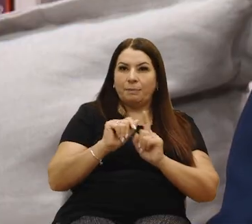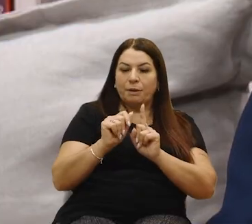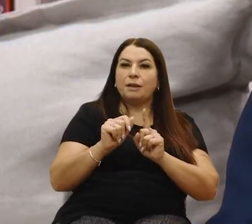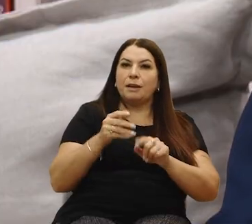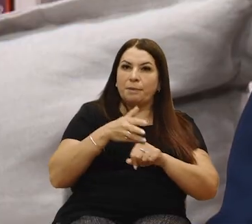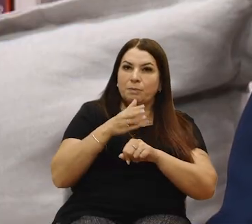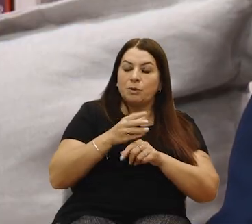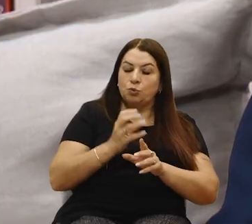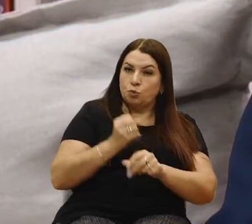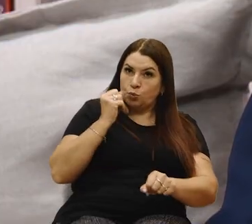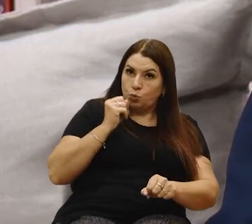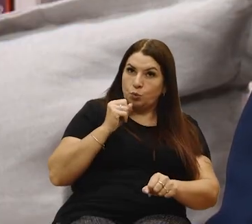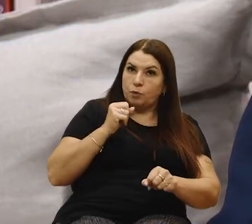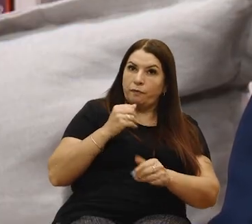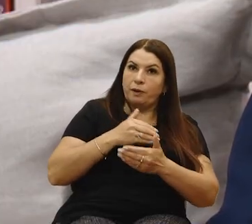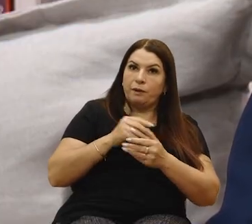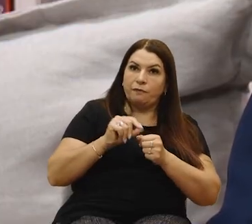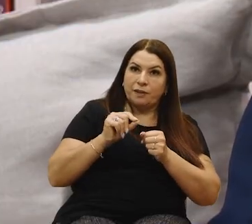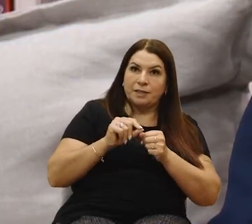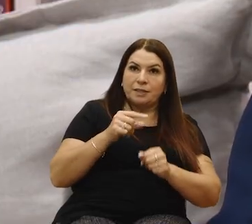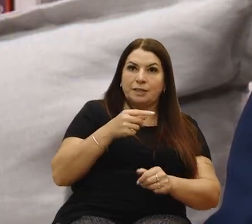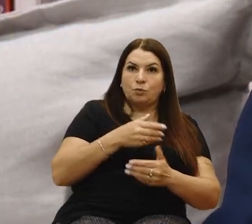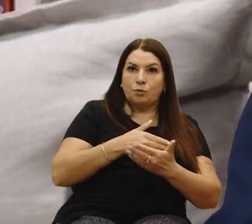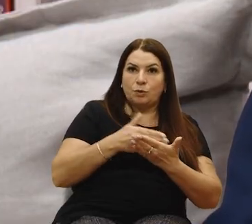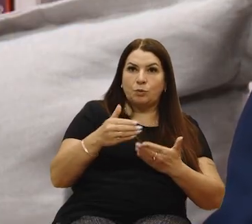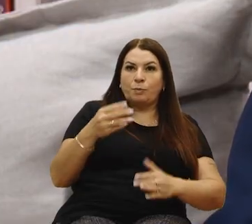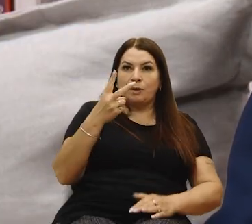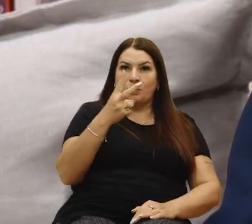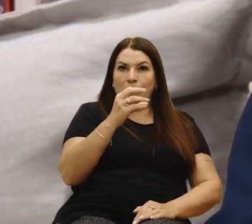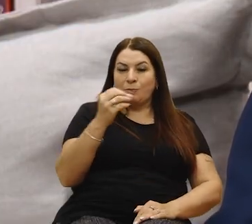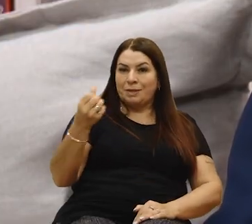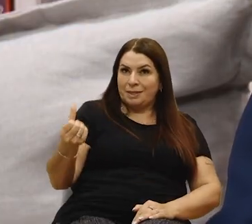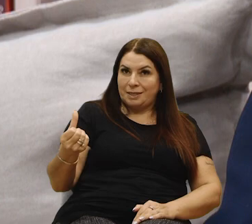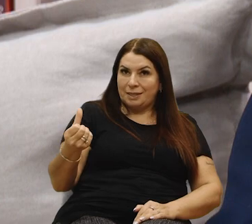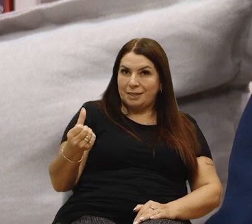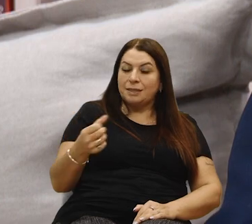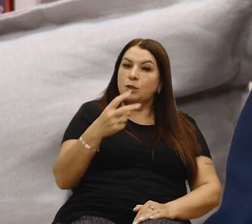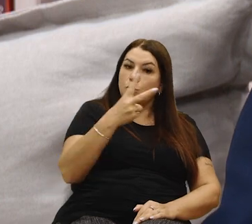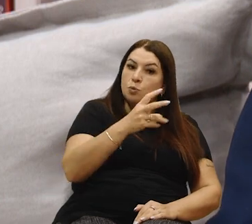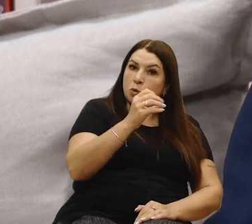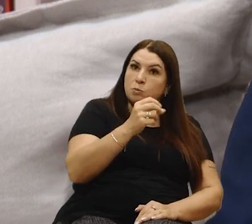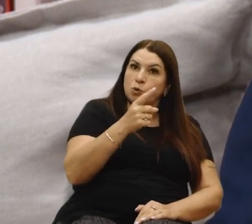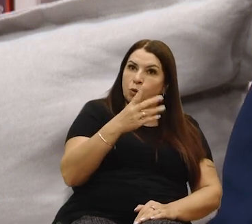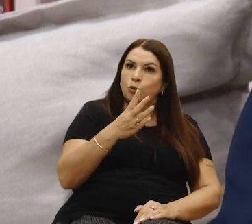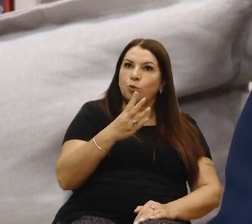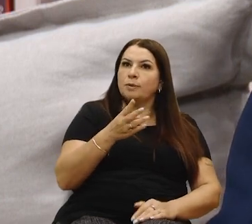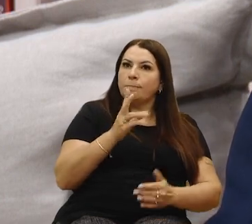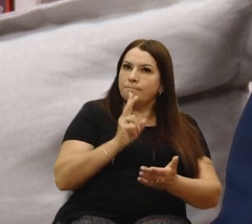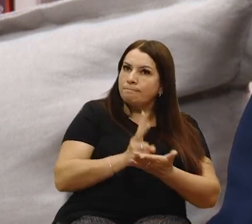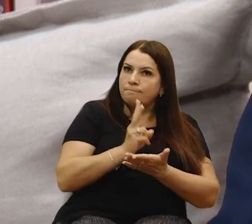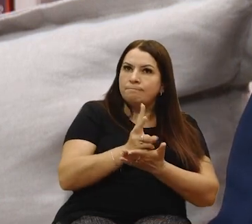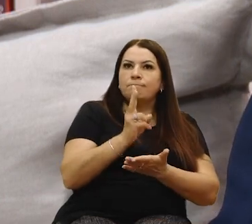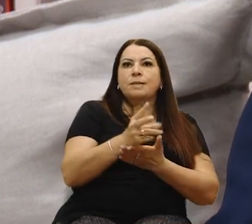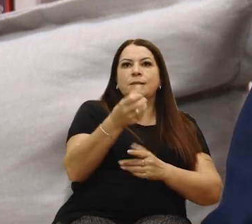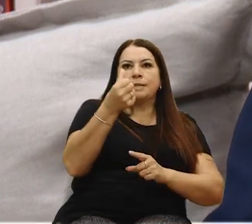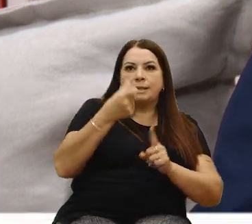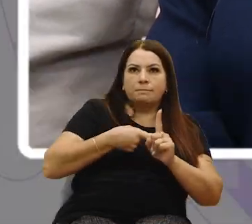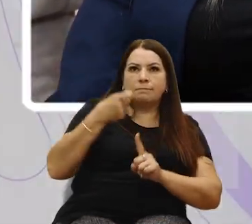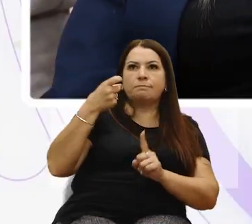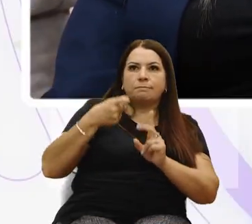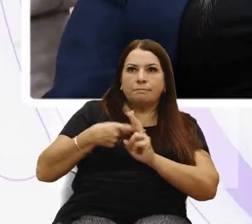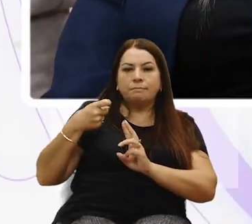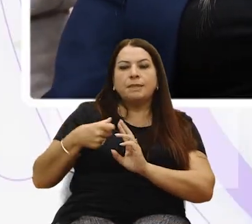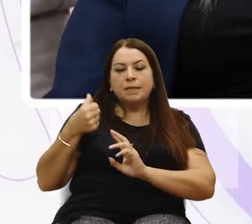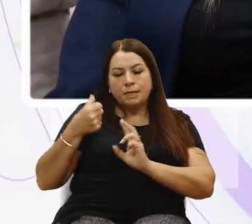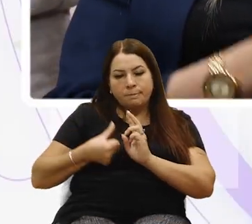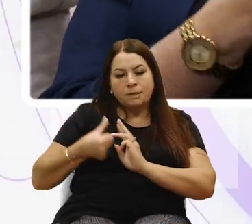vem fazendo isso desde 2006, porém desde 2014 ininterruptamente, a cada 6 meses.